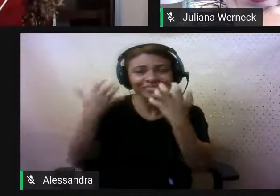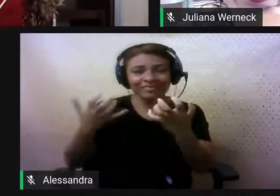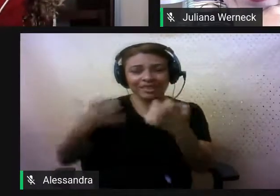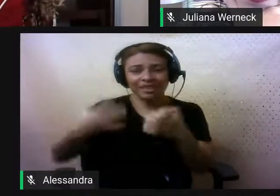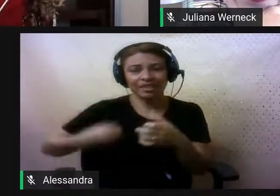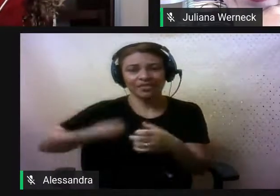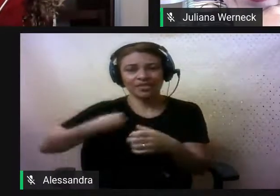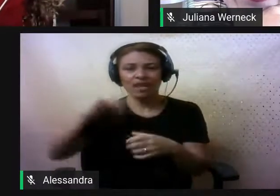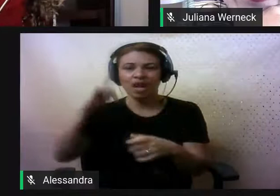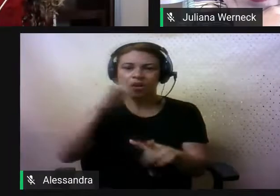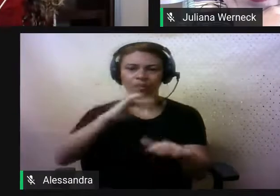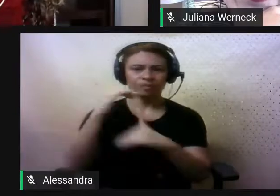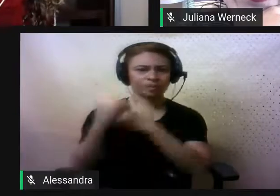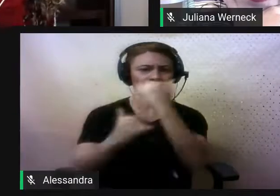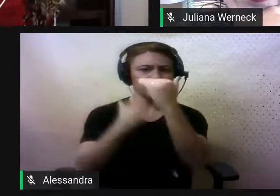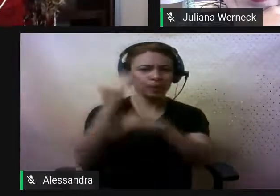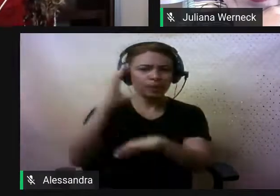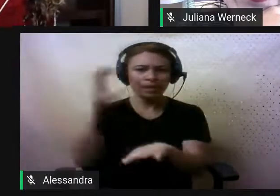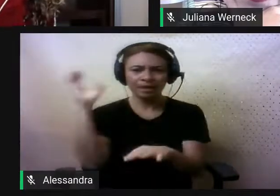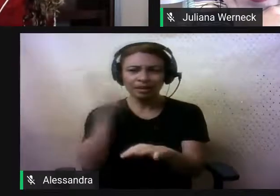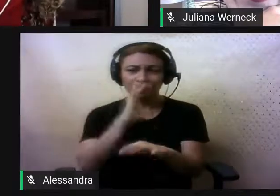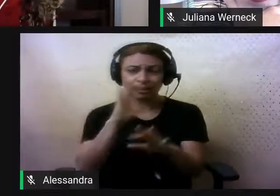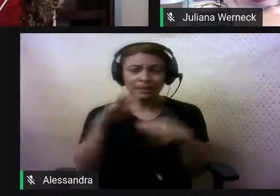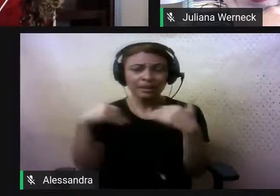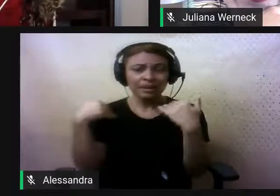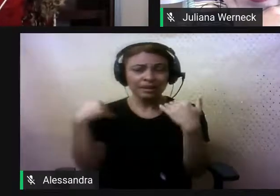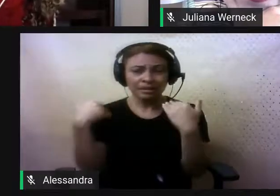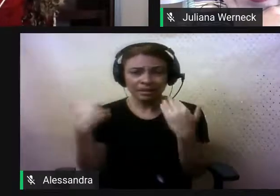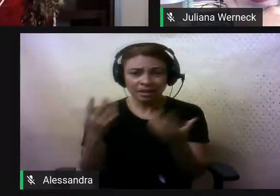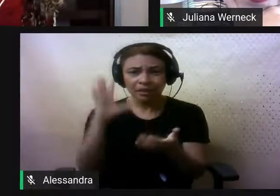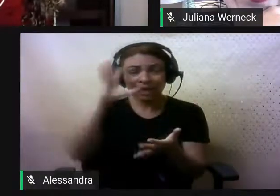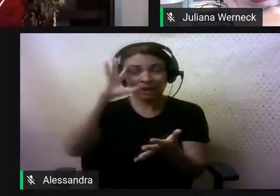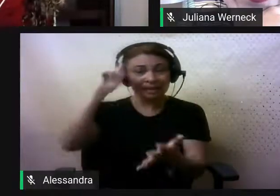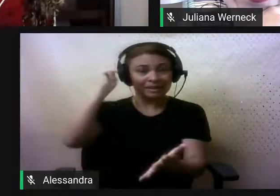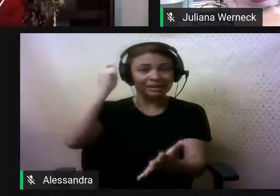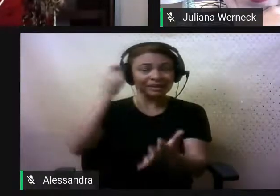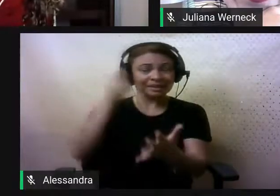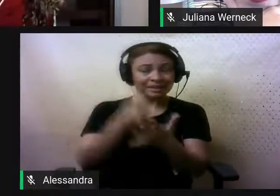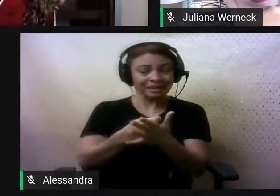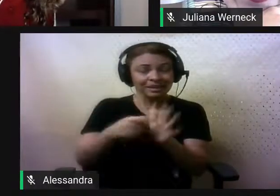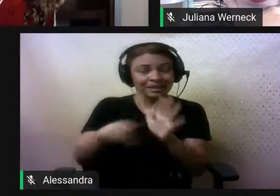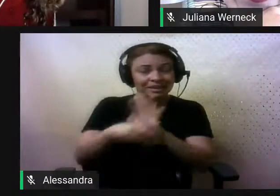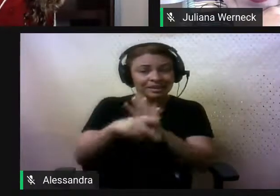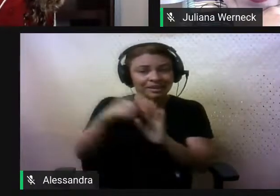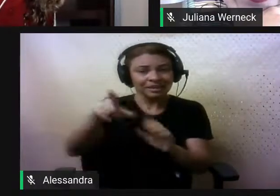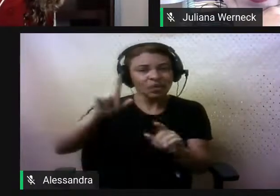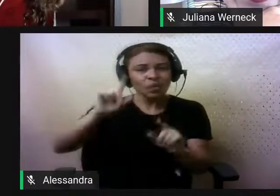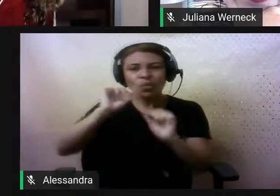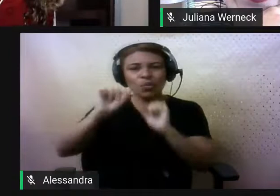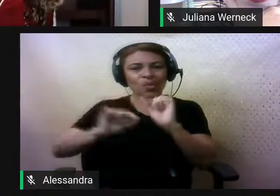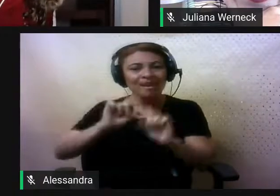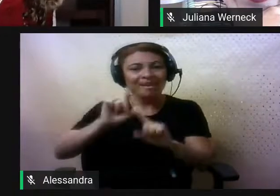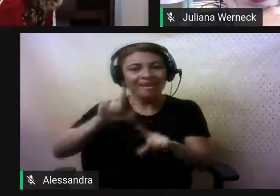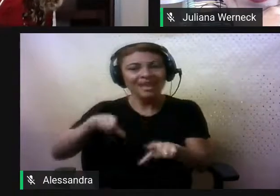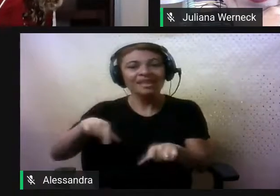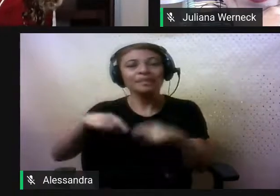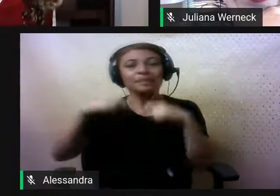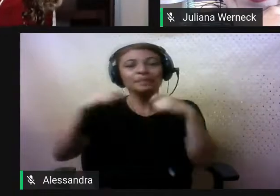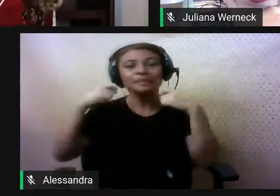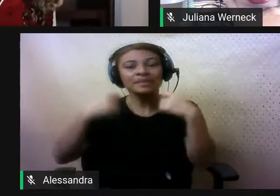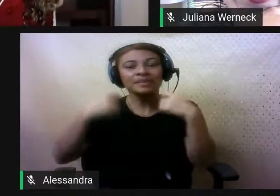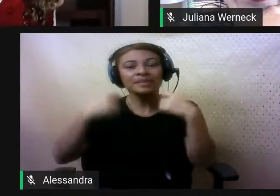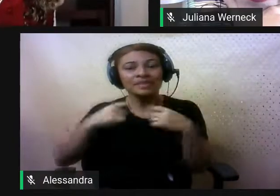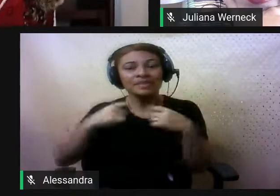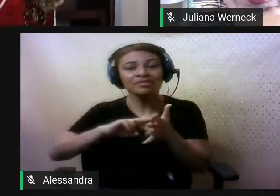ela se recuperar tão rápido. Então, a grande decisão que eu tomei na minha vida foi justamente a decisão de ressignificar